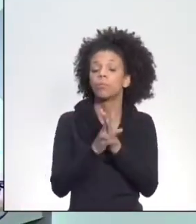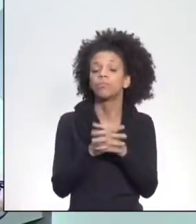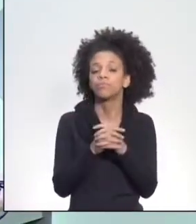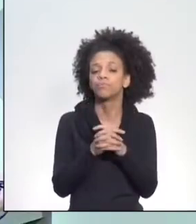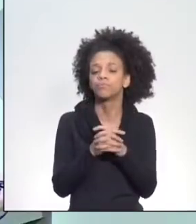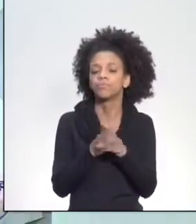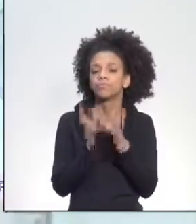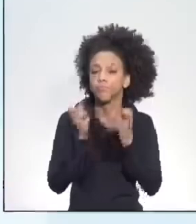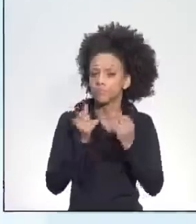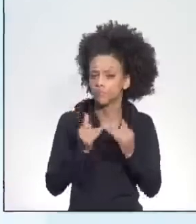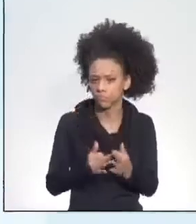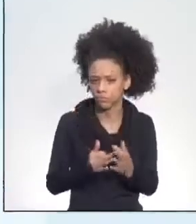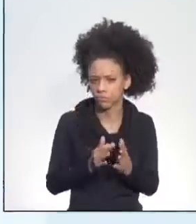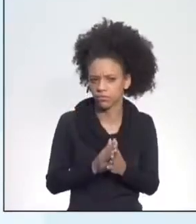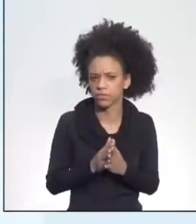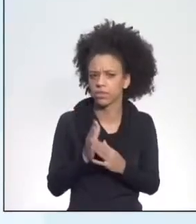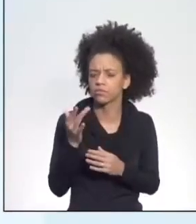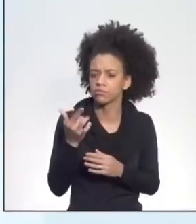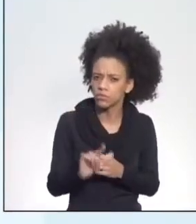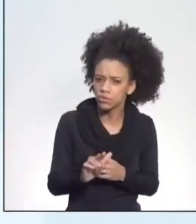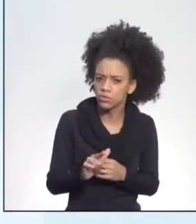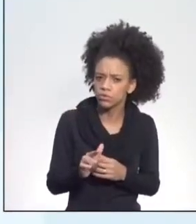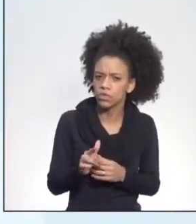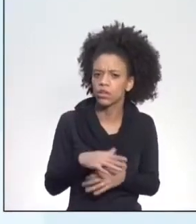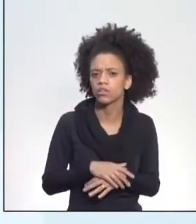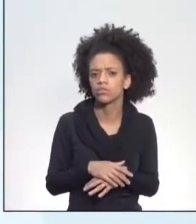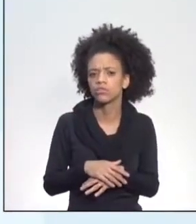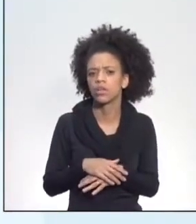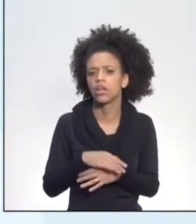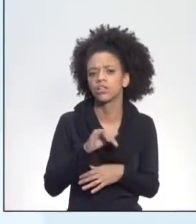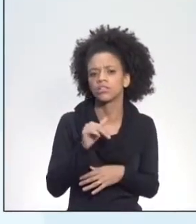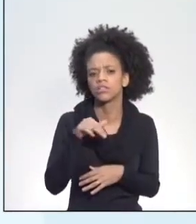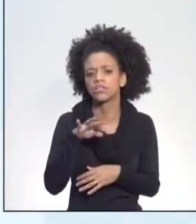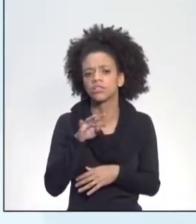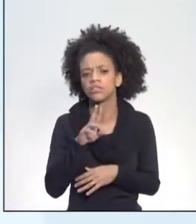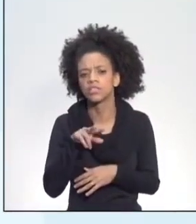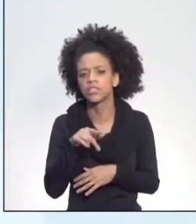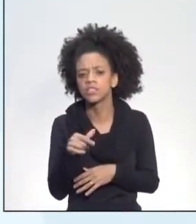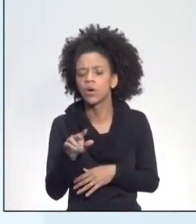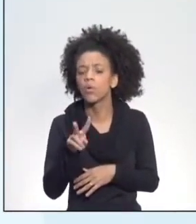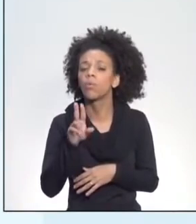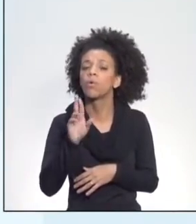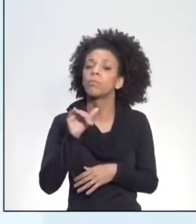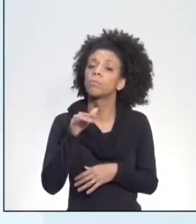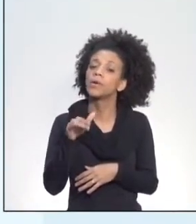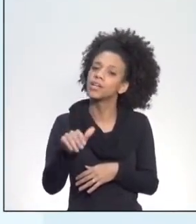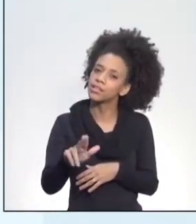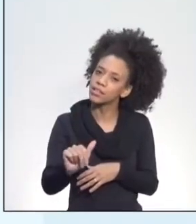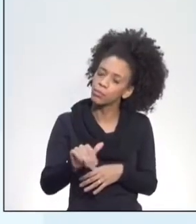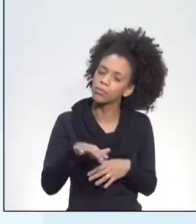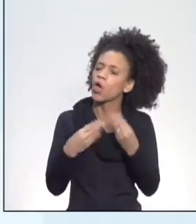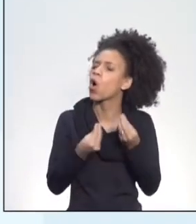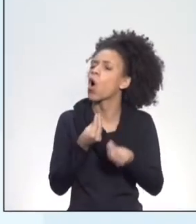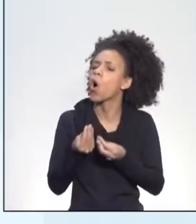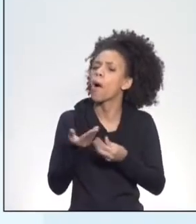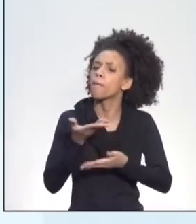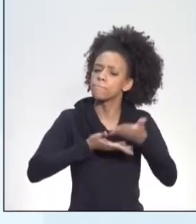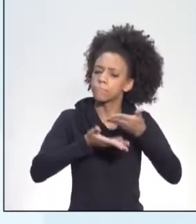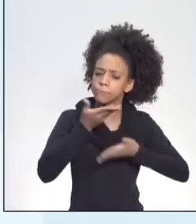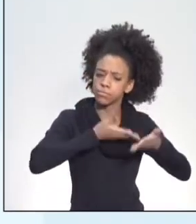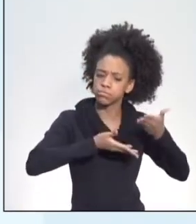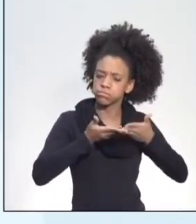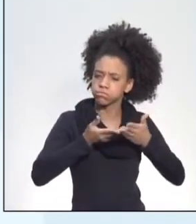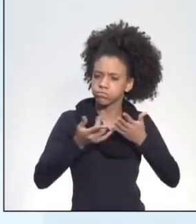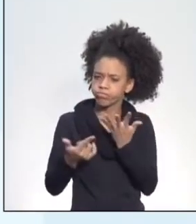vamos falar um pouquinho, né, novamente, aí, de intervenção urbana. O que é intervenção urbana? como que eu posso estar intervindo artisticamente